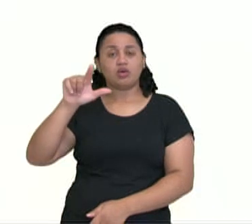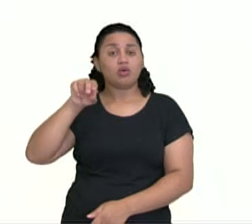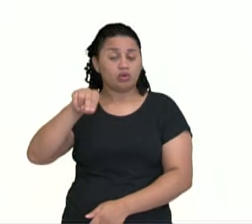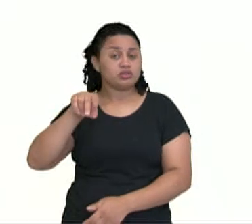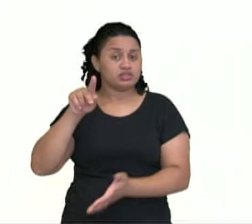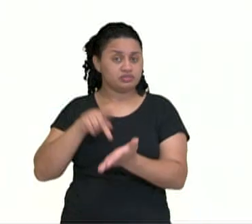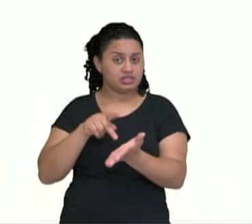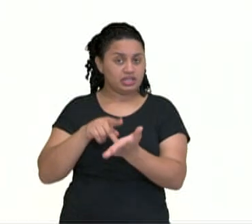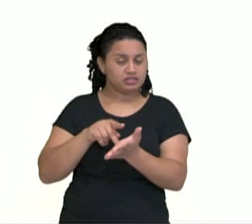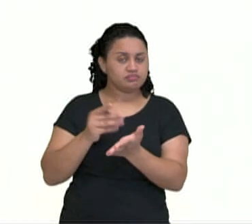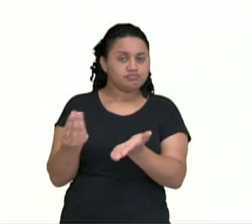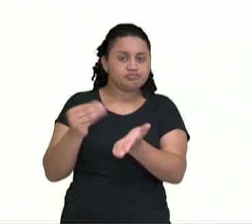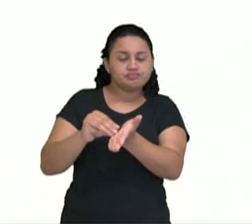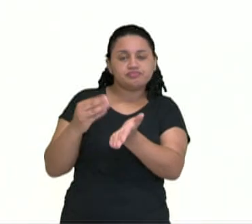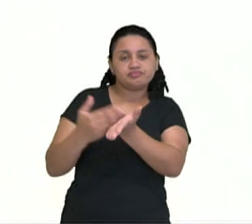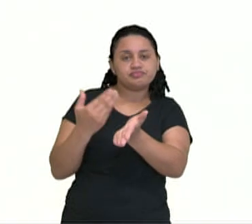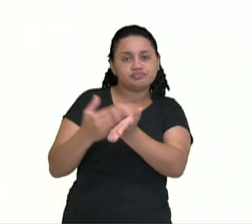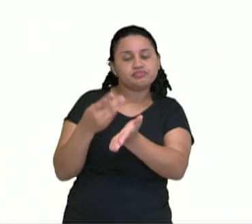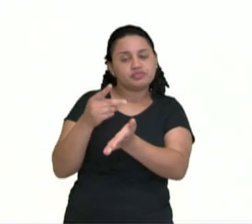caderno e eu já volto para a gente conferir.